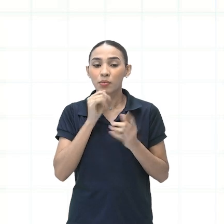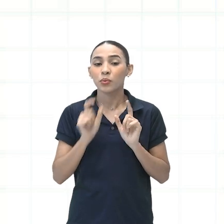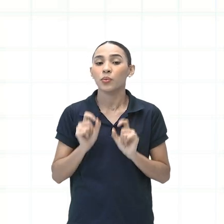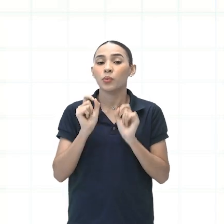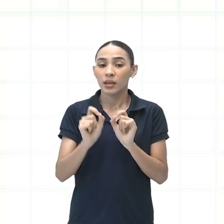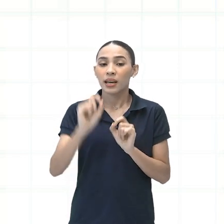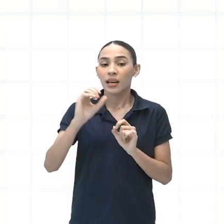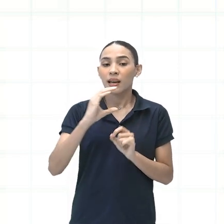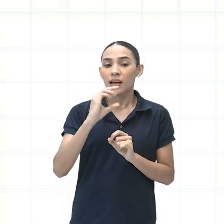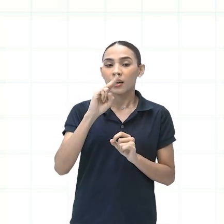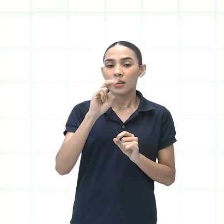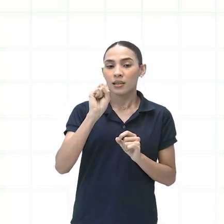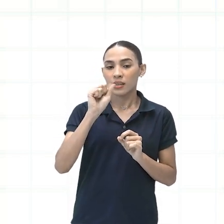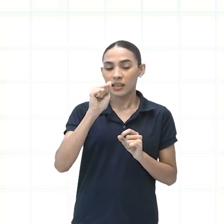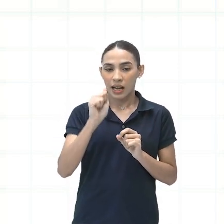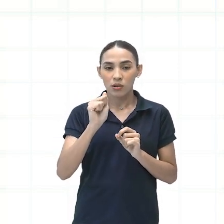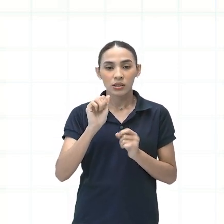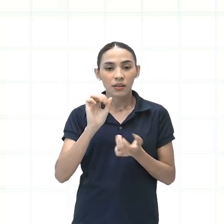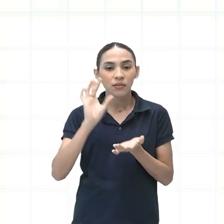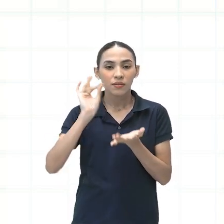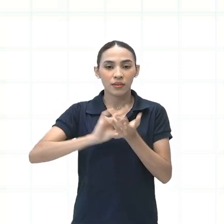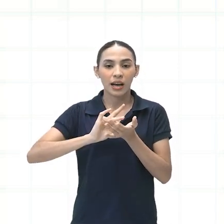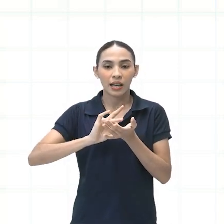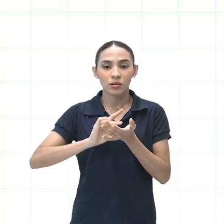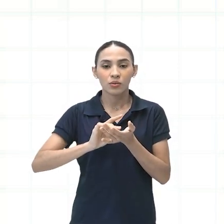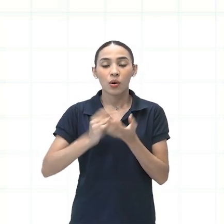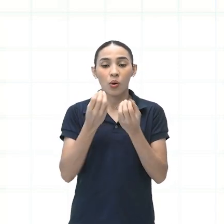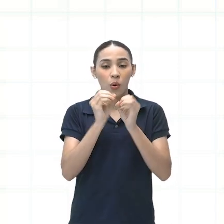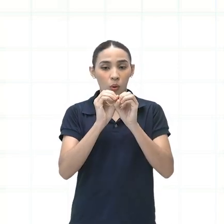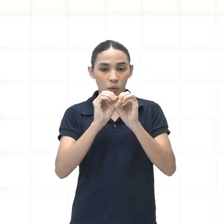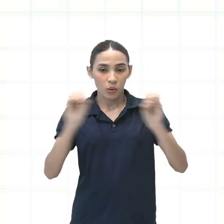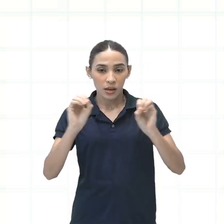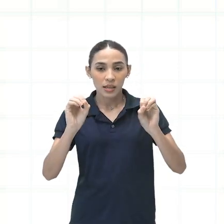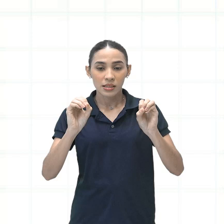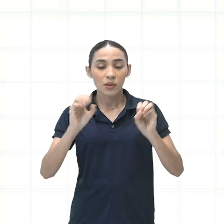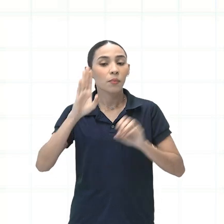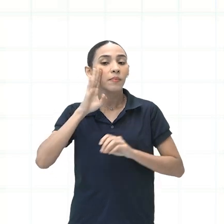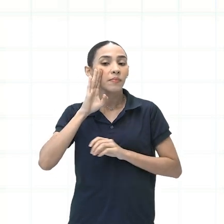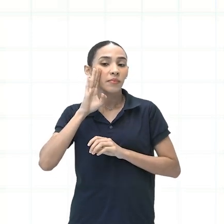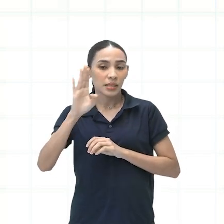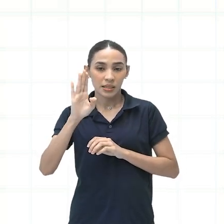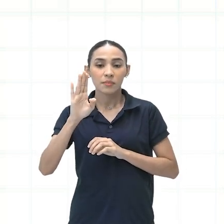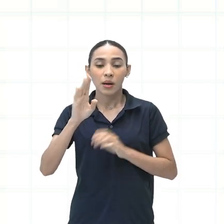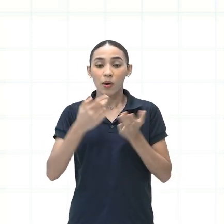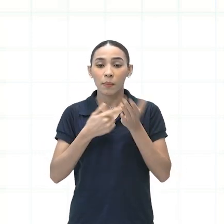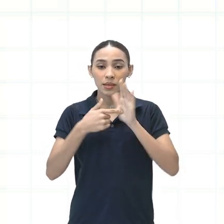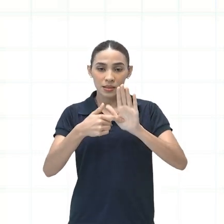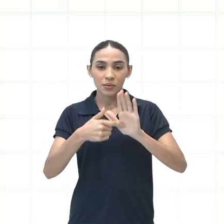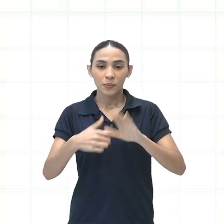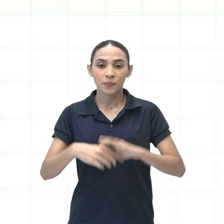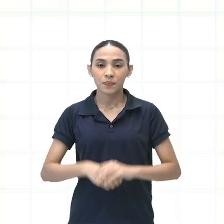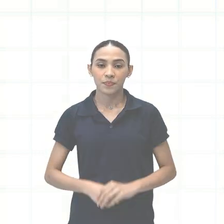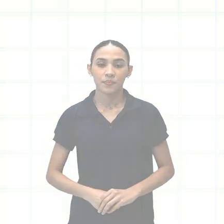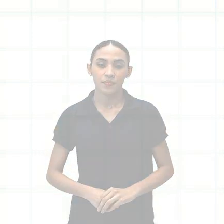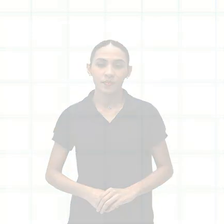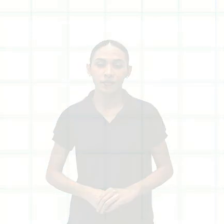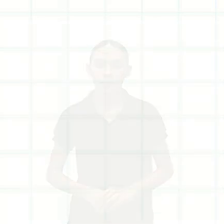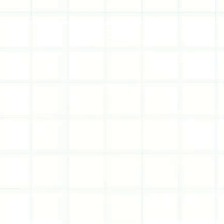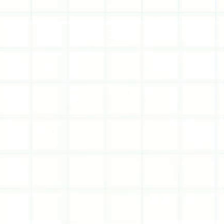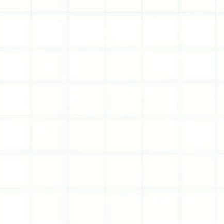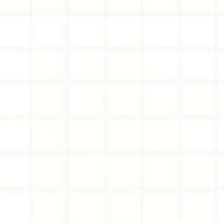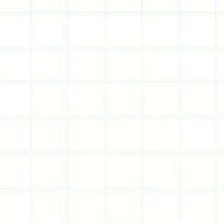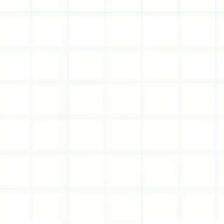justamente a causa daquilo que a minha oração principal trouxe. Então, essa minha